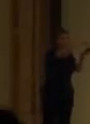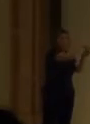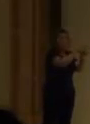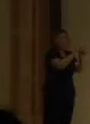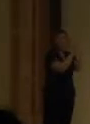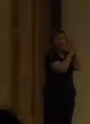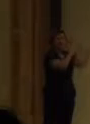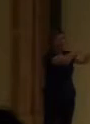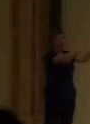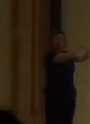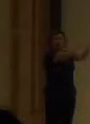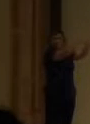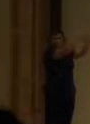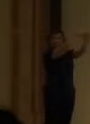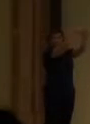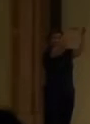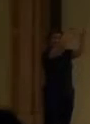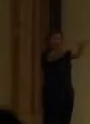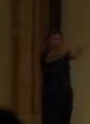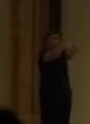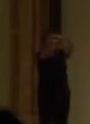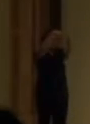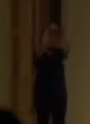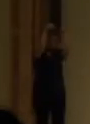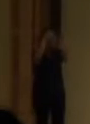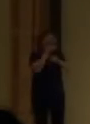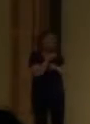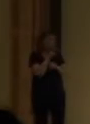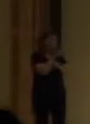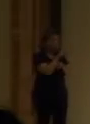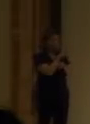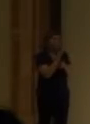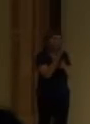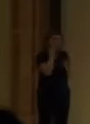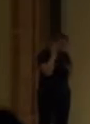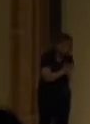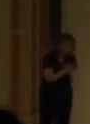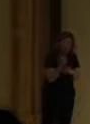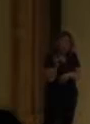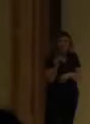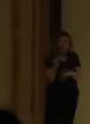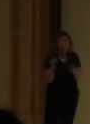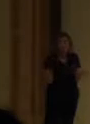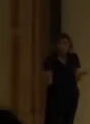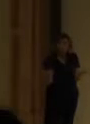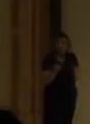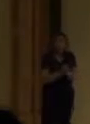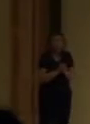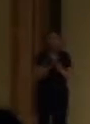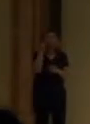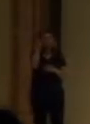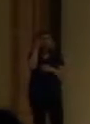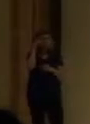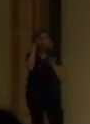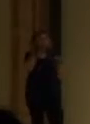que, sim, que os brancos teriam alma, porque as pedras, as árvores, os animais também eram habitados por